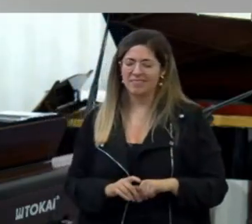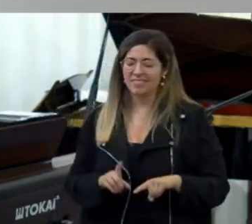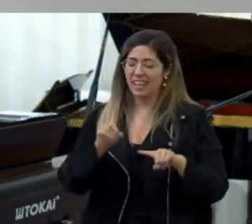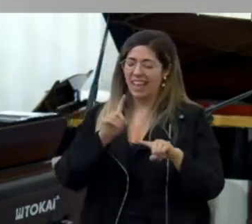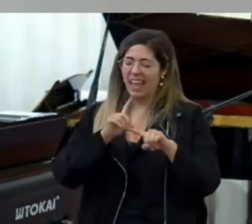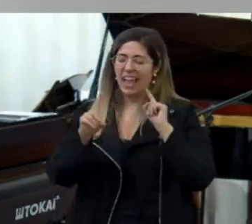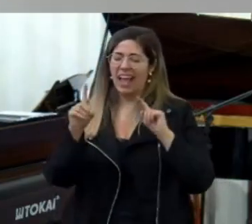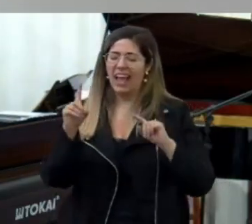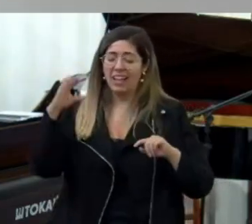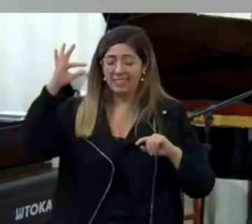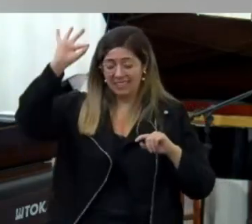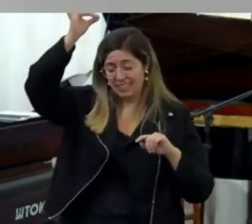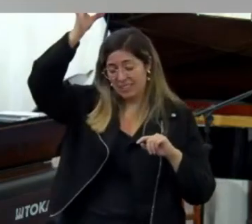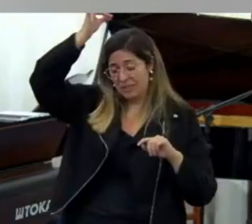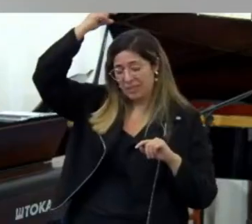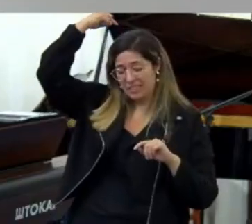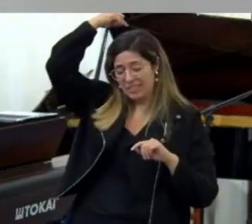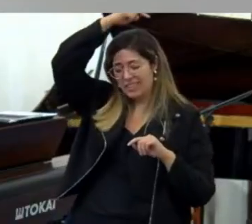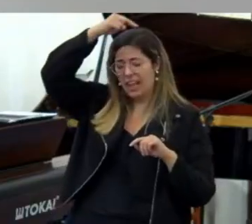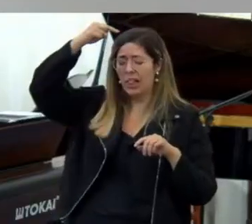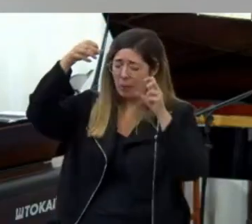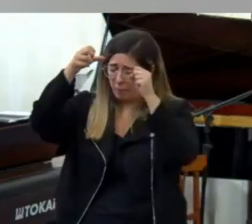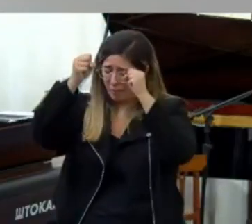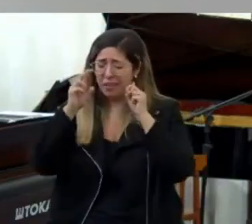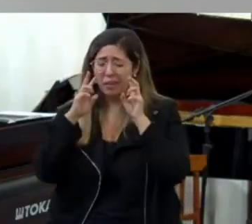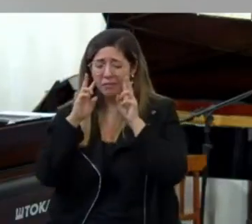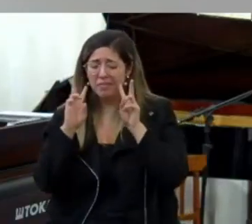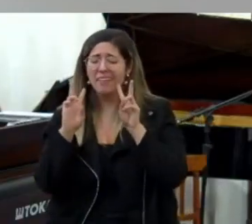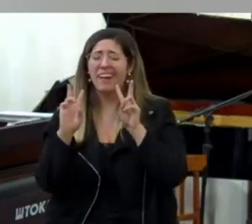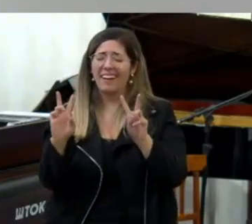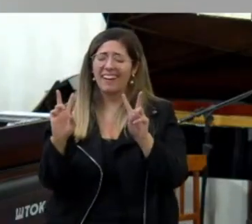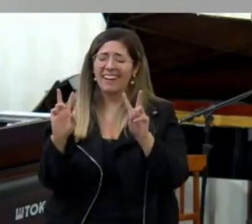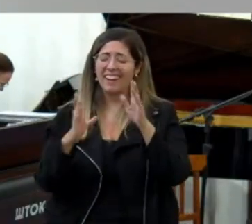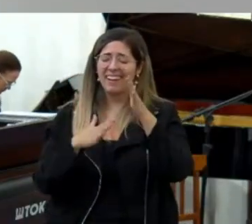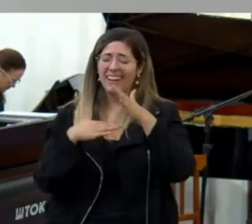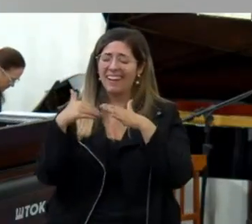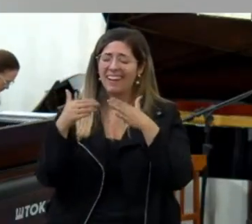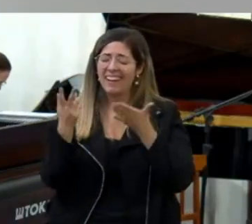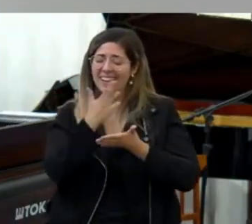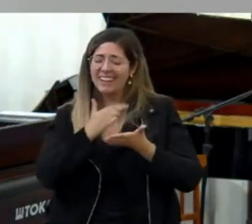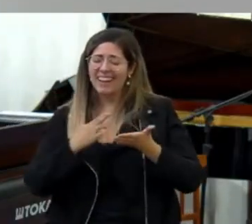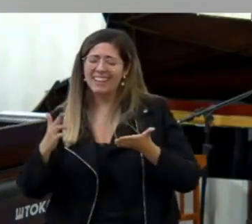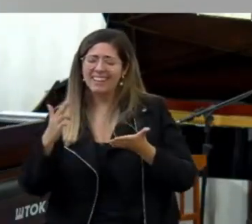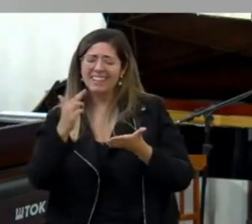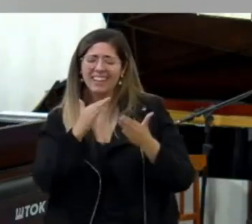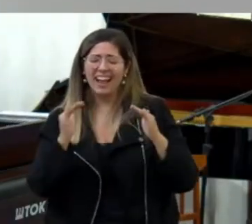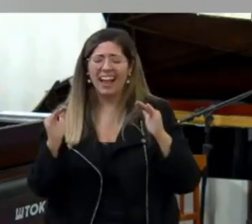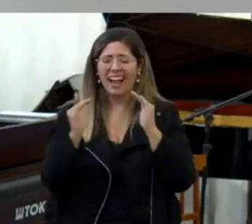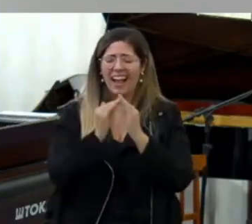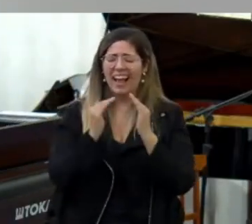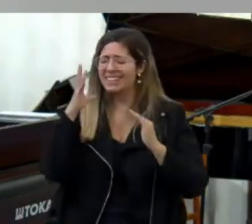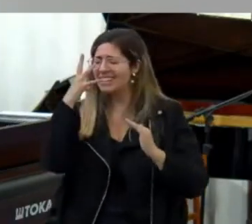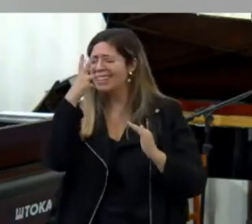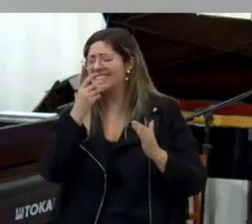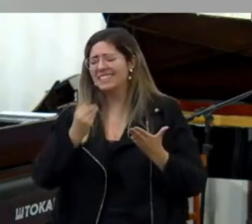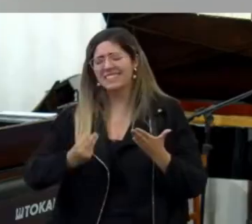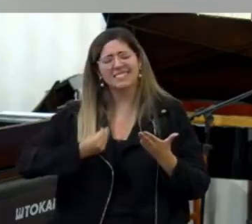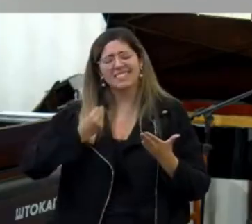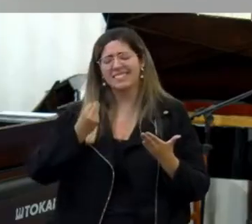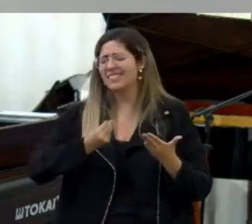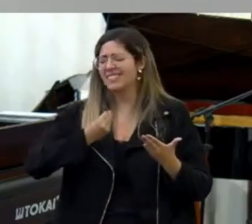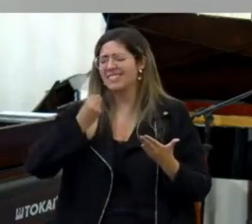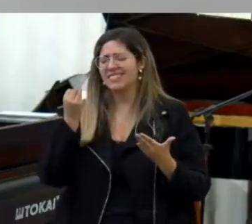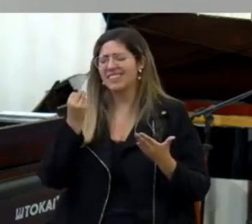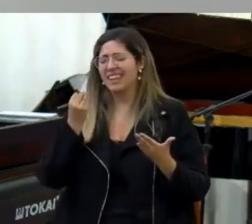Santo Espírito até mesmo uma criança pode ver isso. Ao fazer uma ilustração, um lugar para viver e lá no